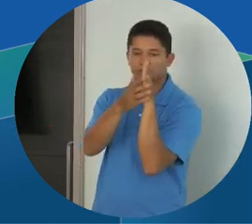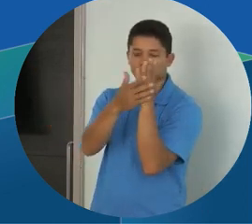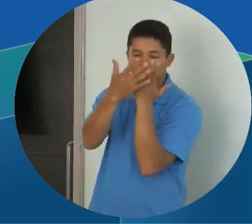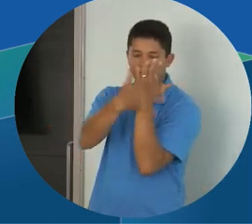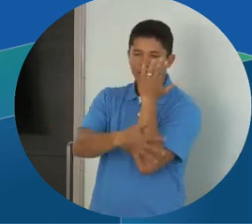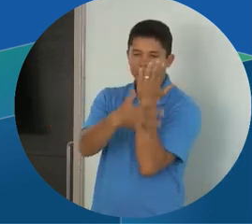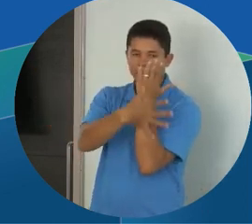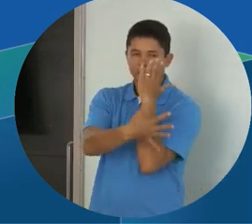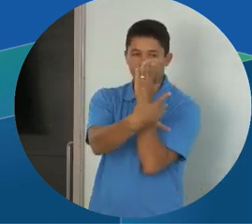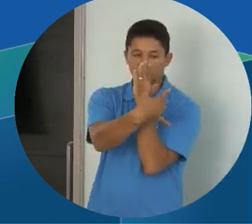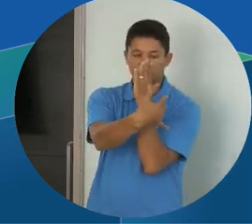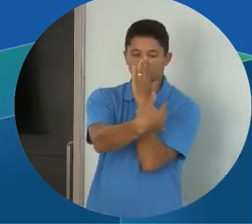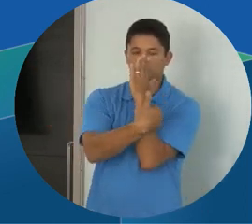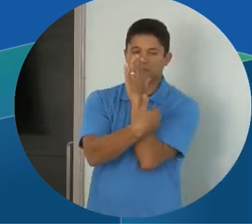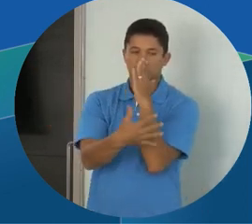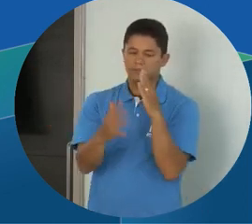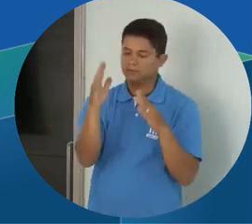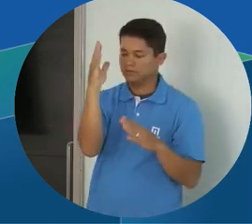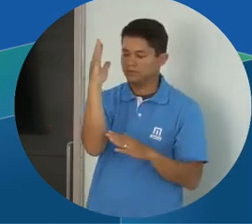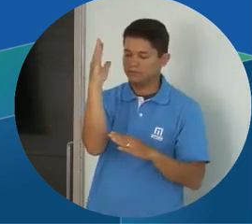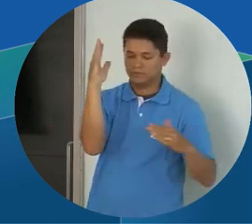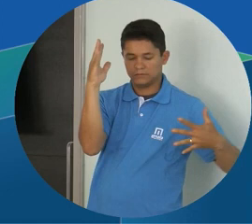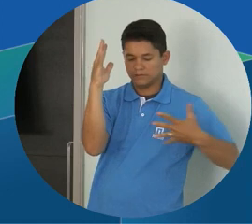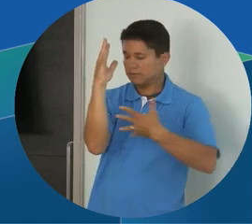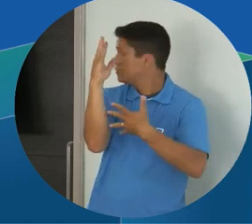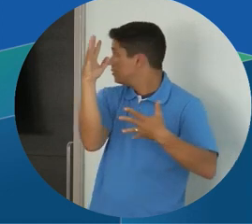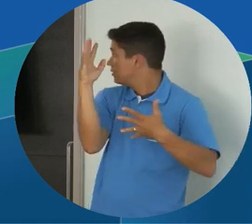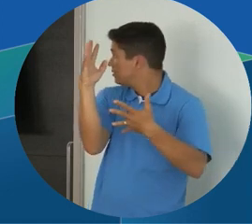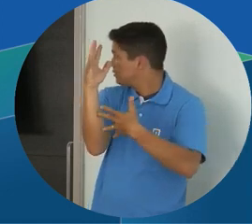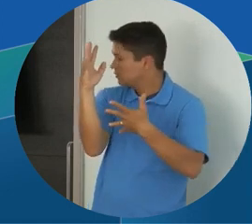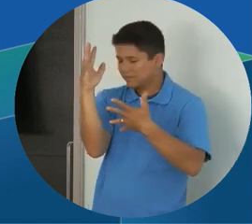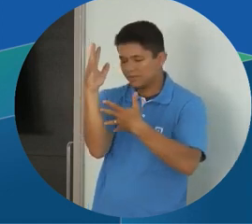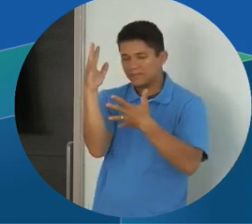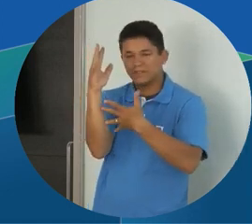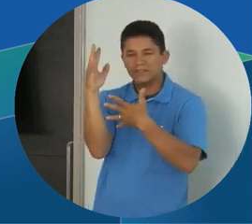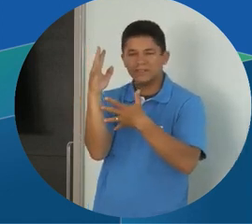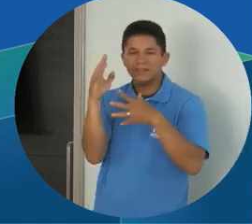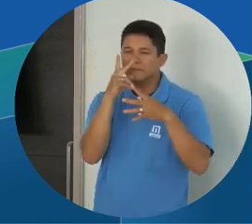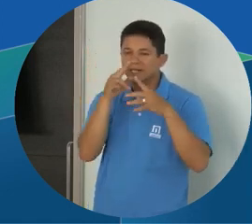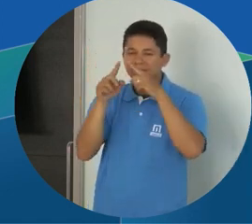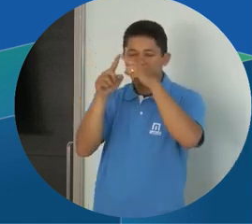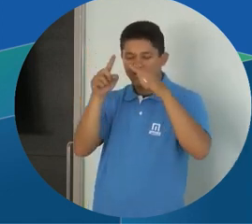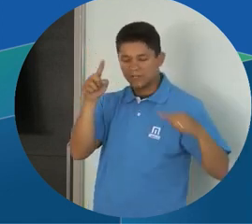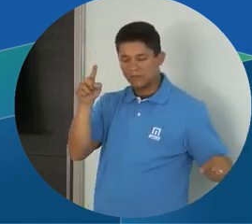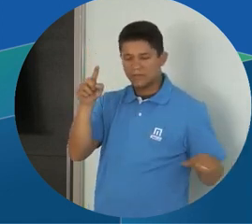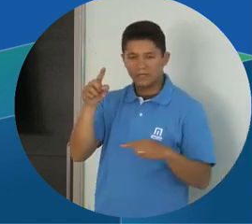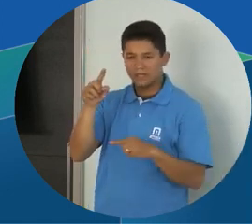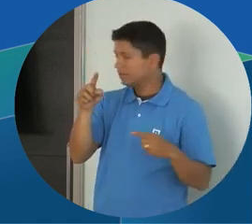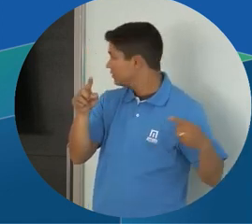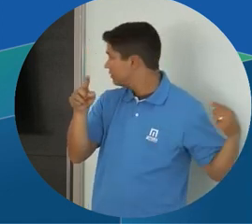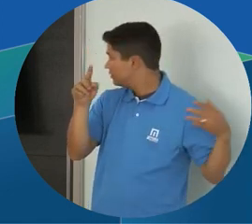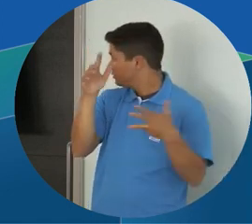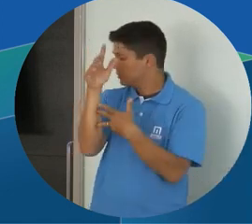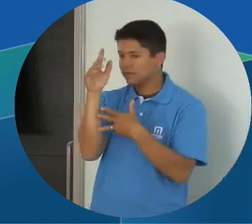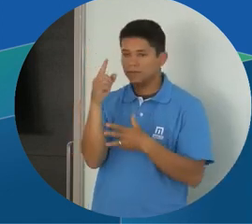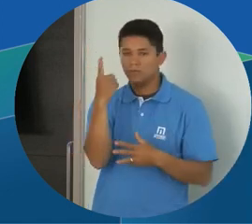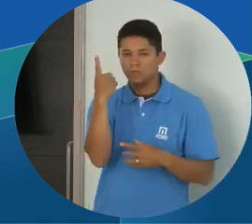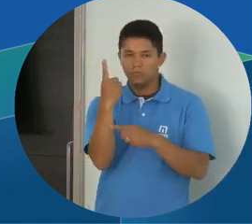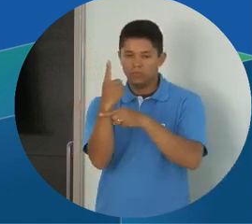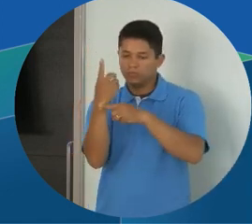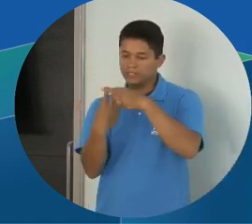esforço que entra nesse sentido, triangular. Então, a gente tem uma componente de reação aqui a 1/3 da